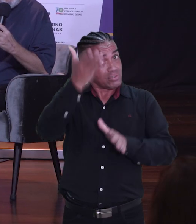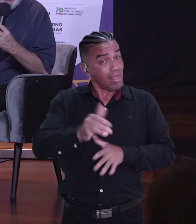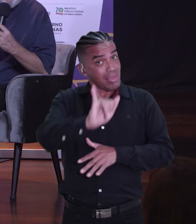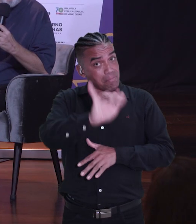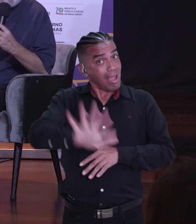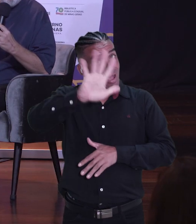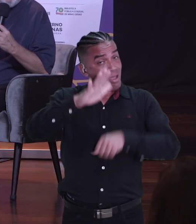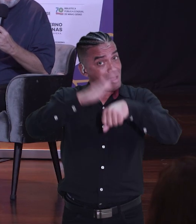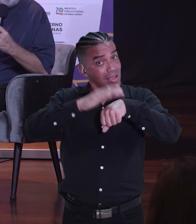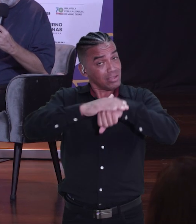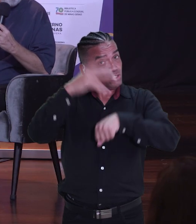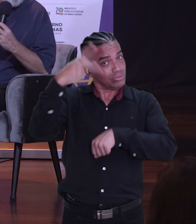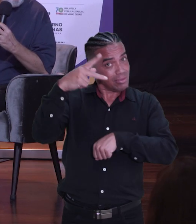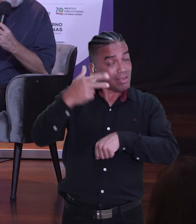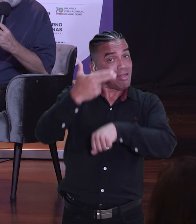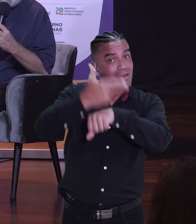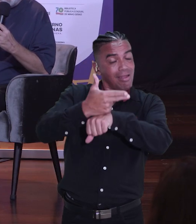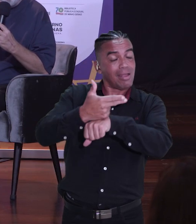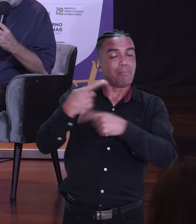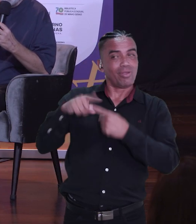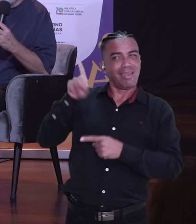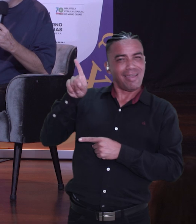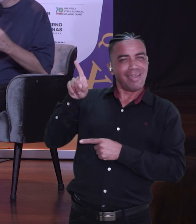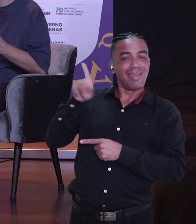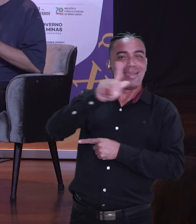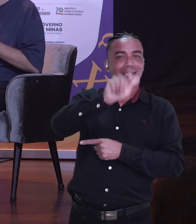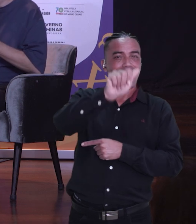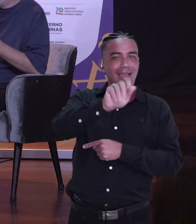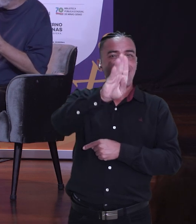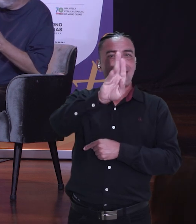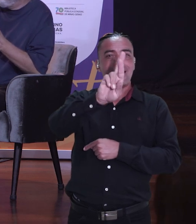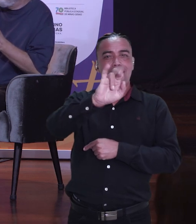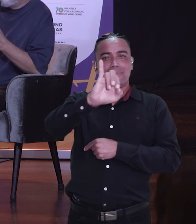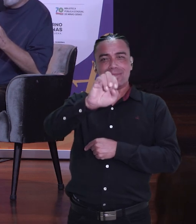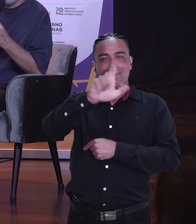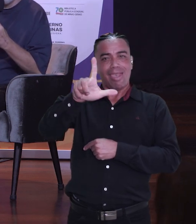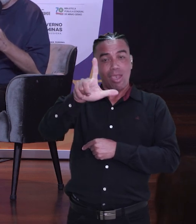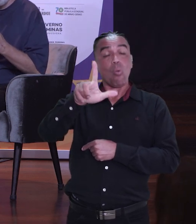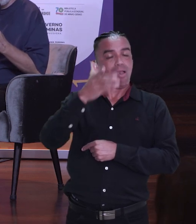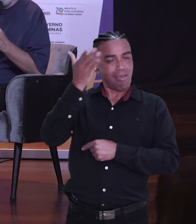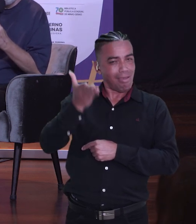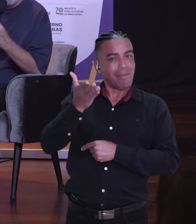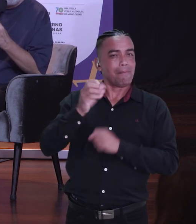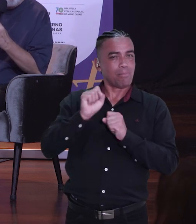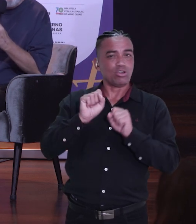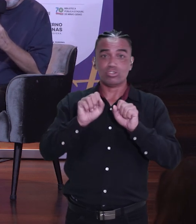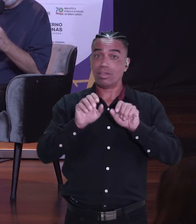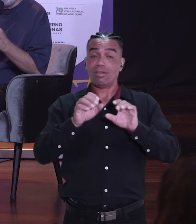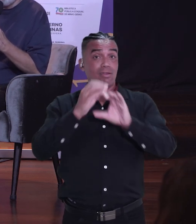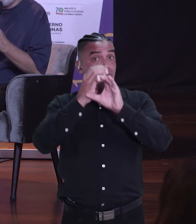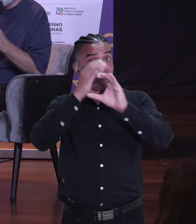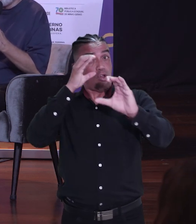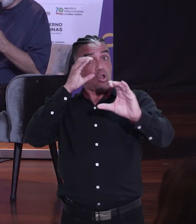autorização de imagem para vocês. Fortuitamente, aquele moço que chama Gabriel, ele está ali e pode